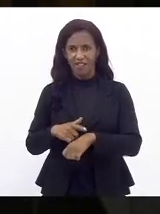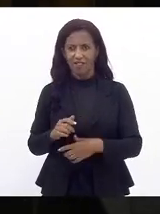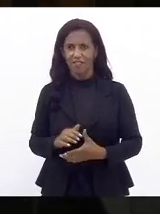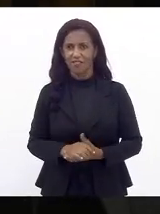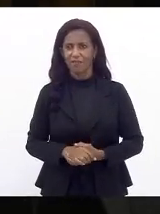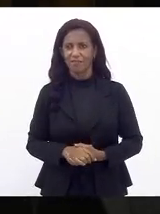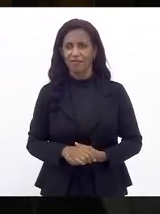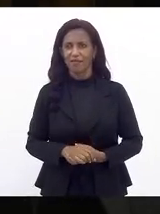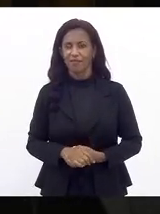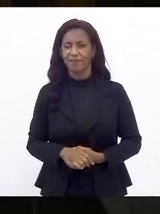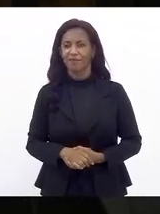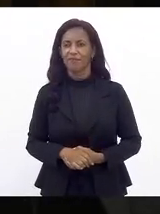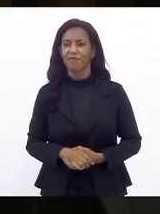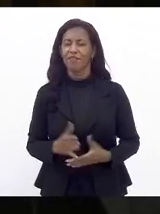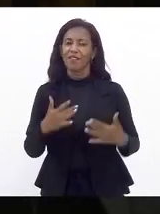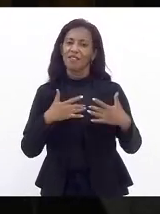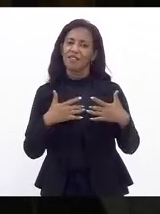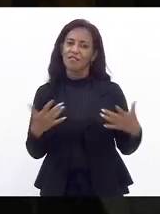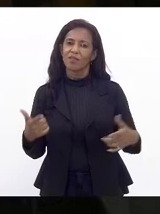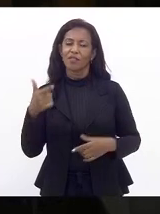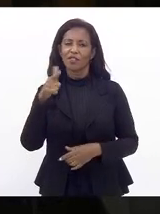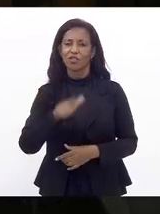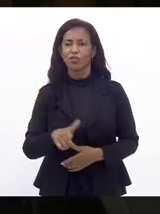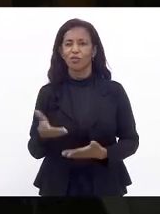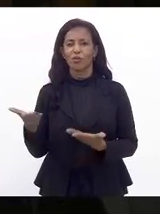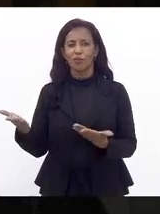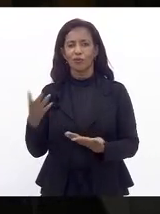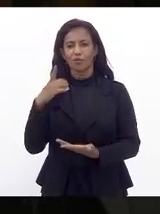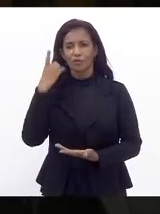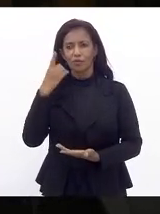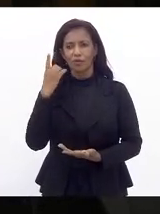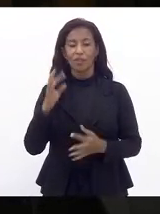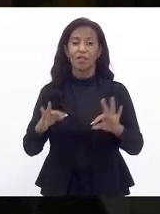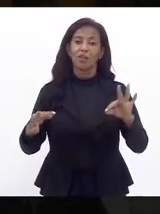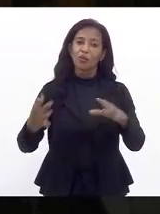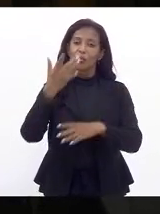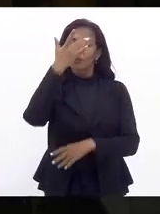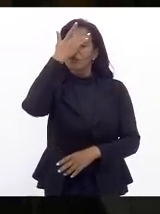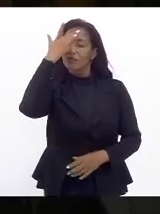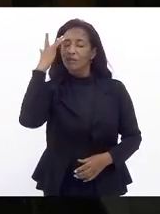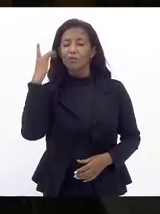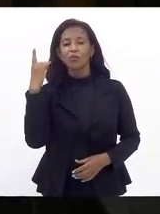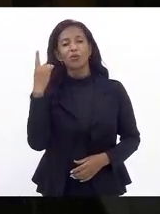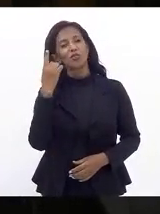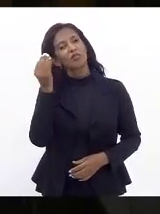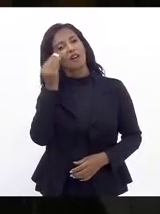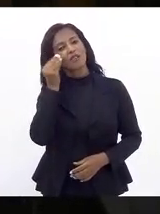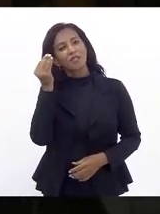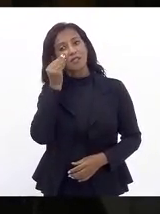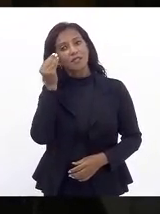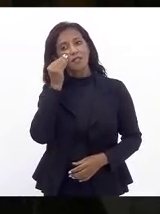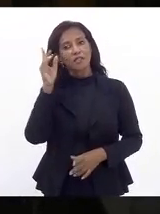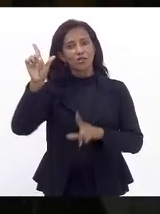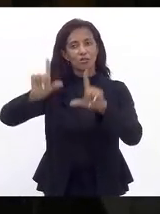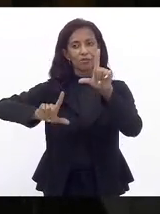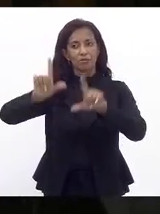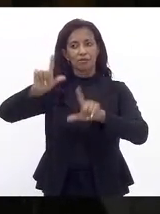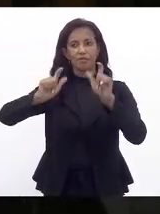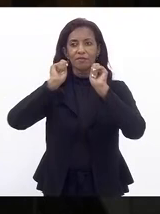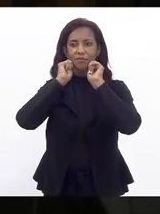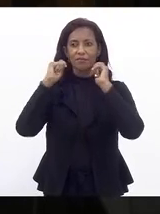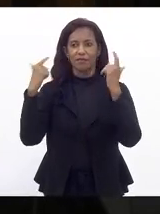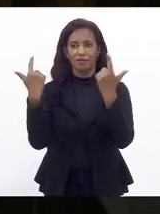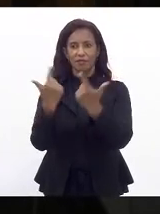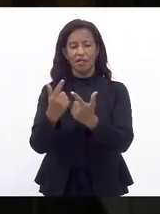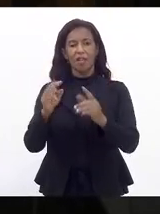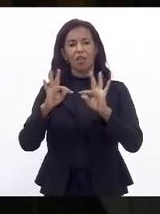mas saudar mais uma vez Vossa Excelência, saudar a todos aqueles que nos ouvem e nos assistem pela TV Alerj, a